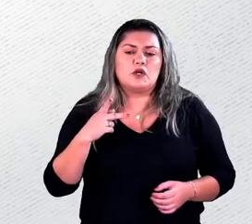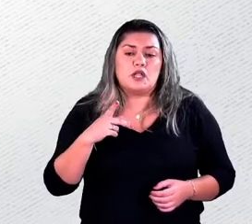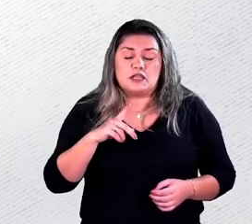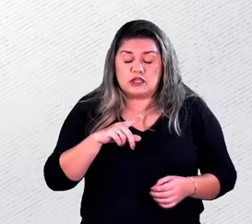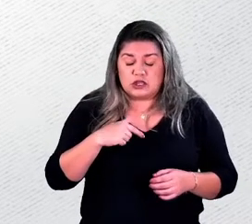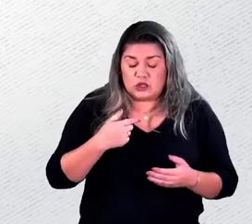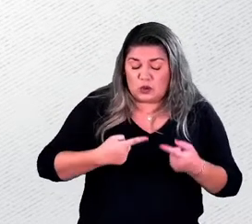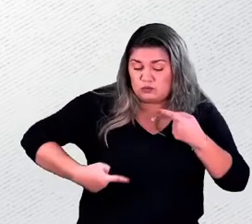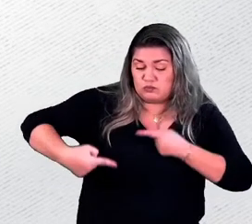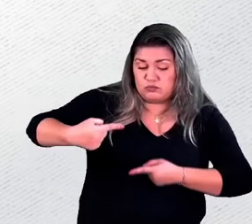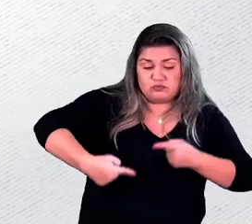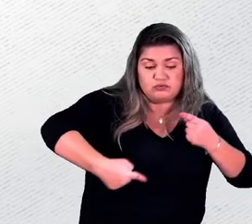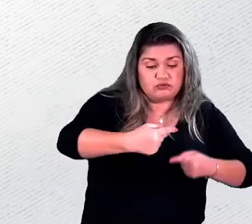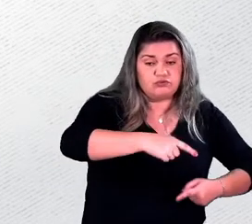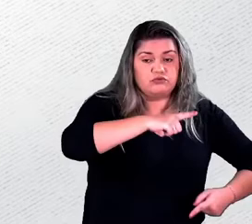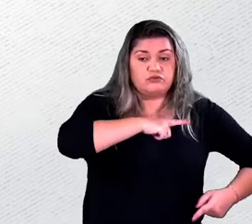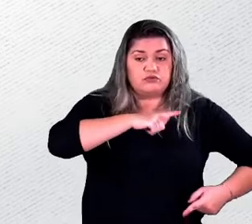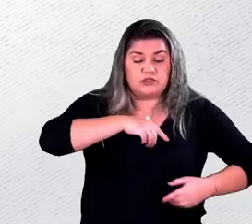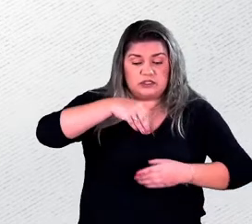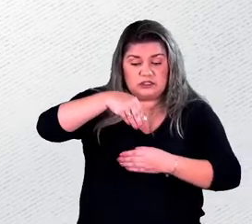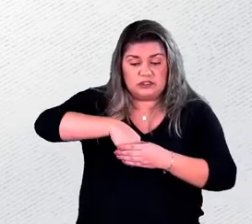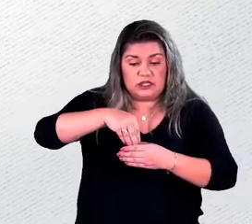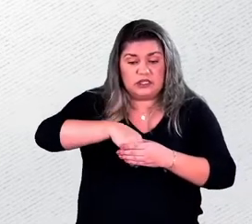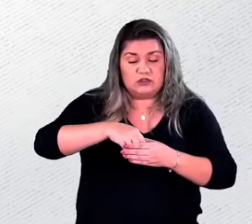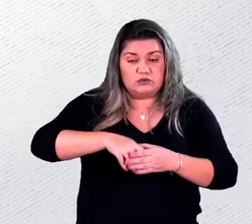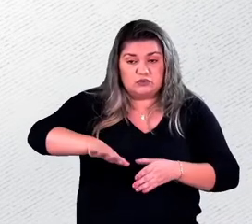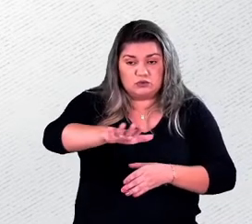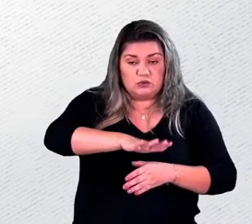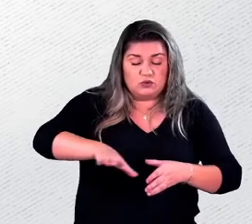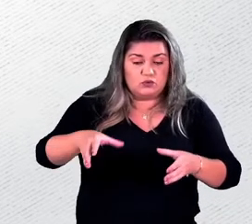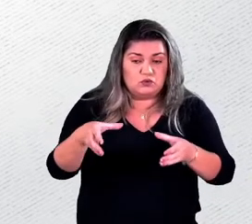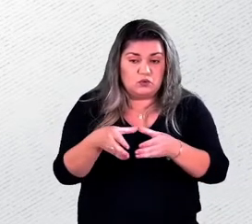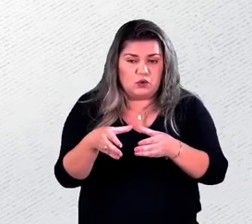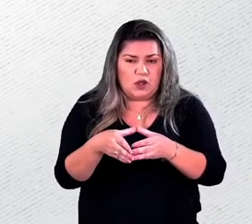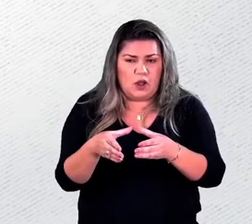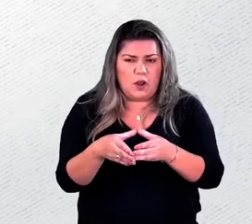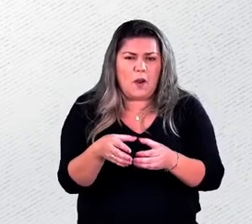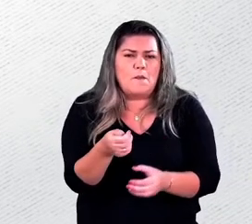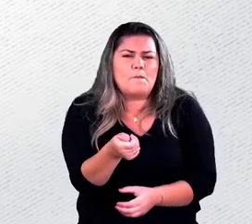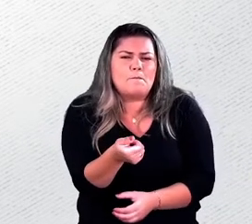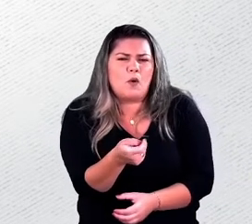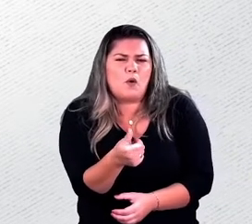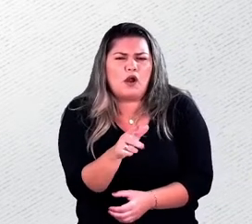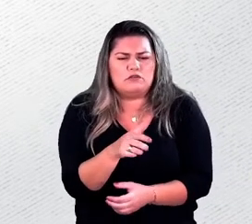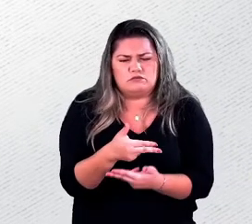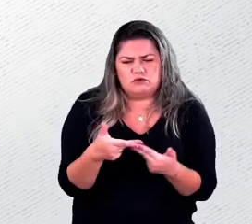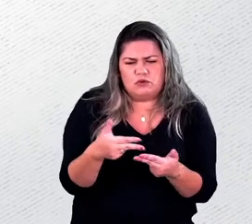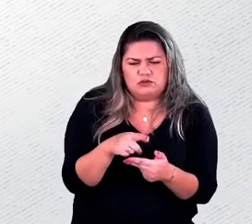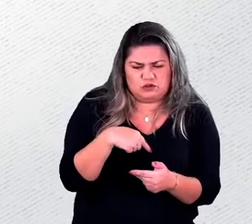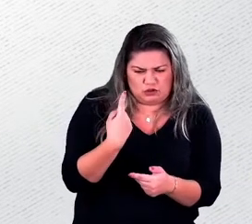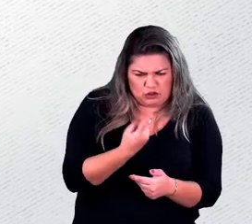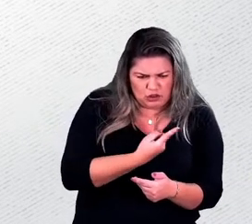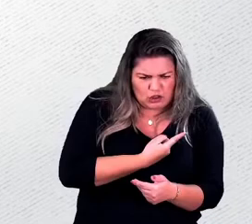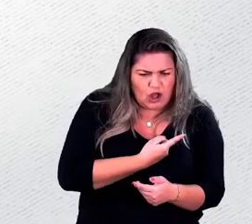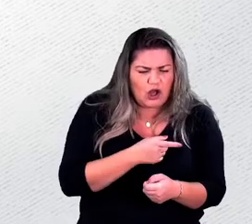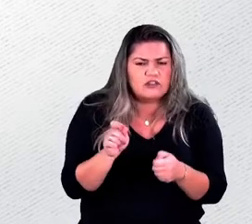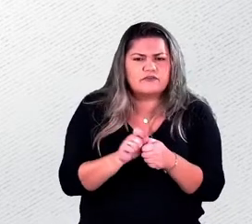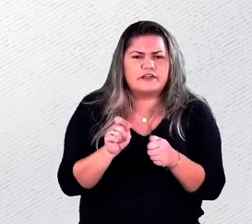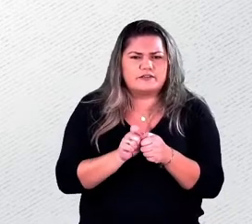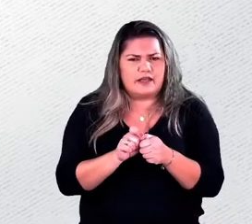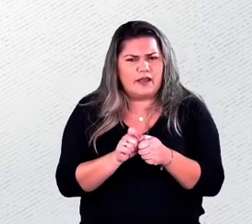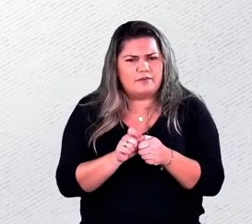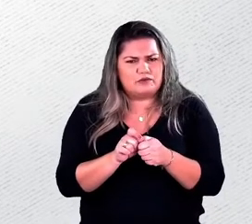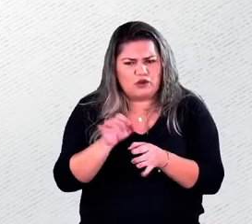academia bom e talvez uma das poucas coisas que nós juízes e promotores é possamos fazer além de sermos juízes e